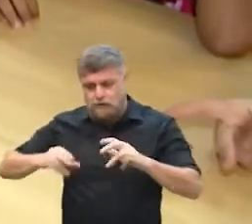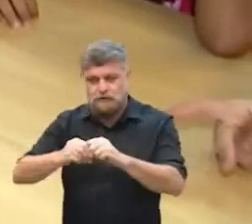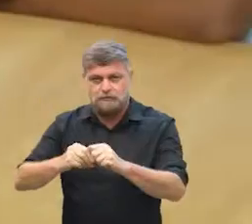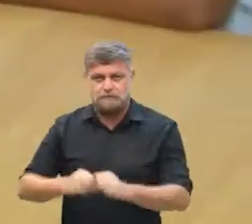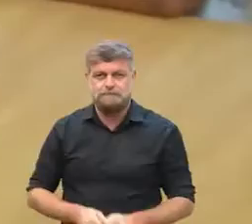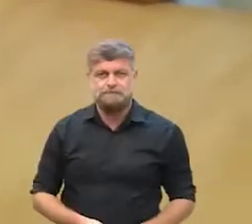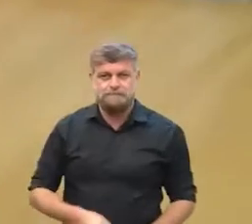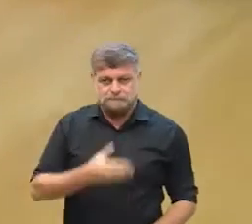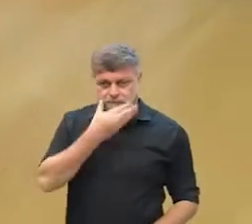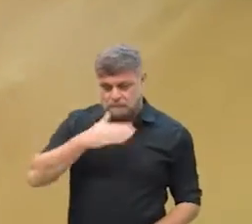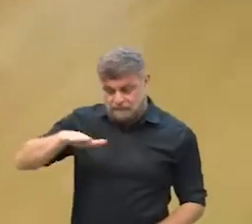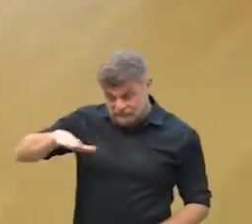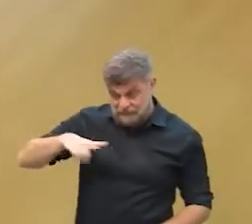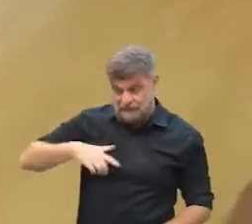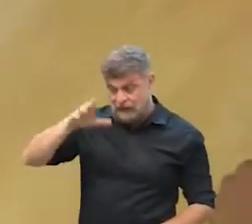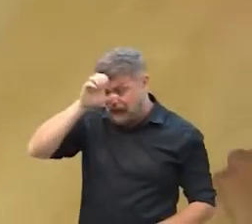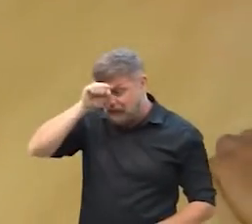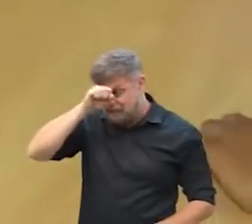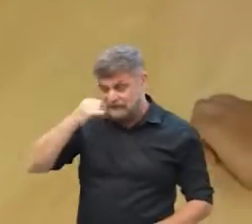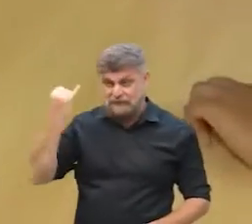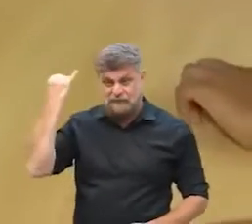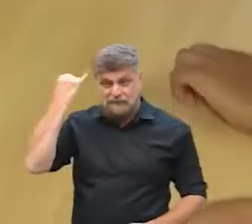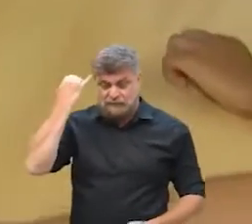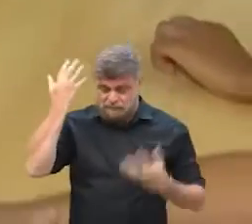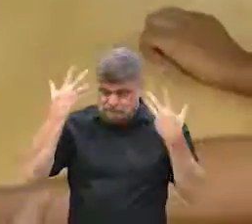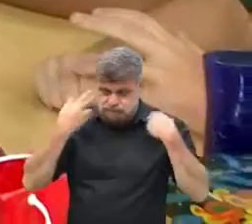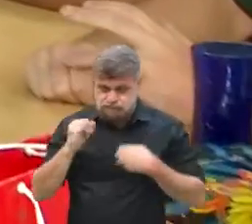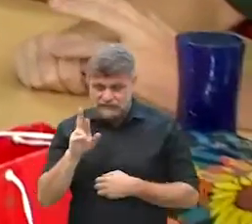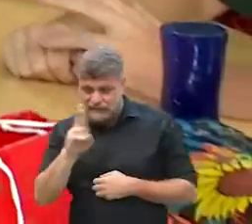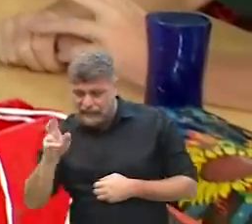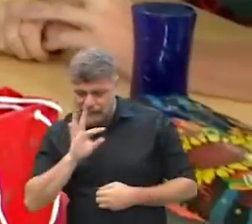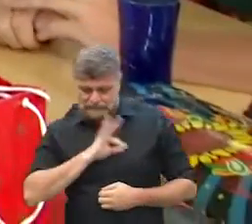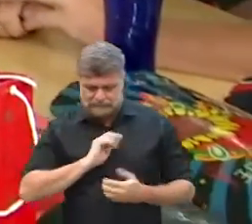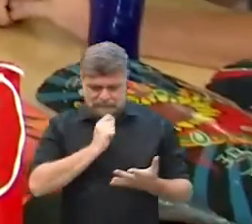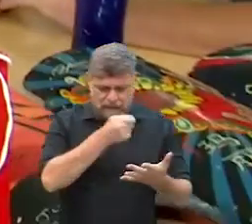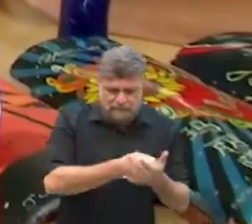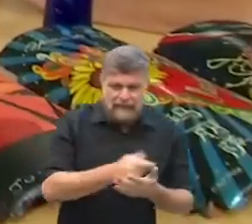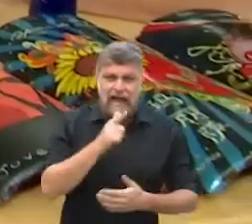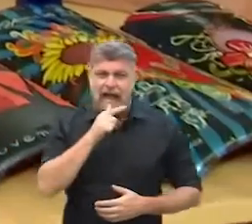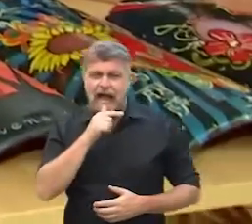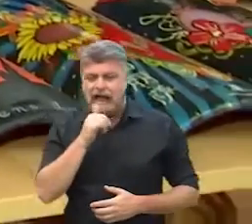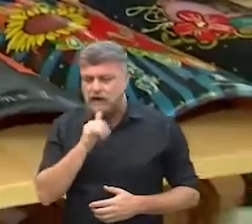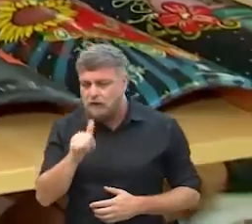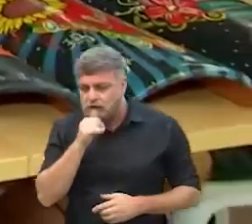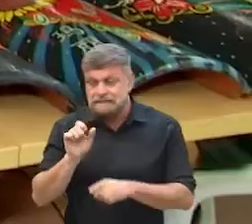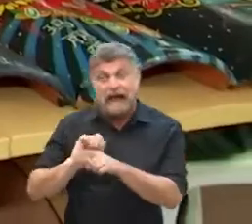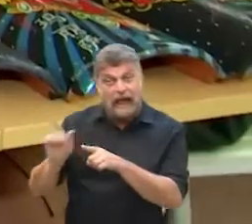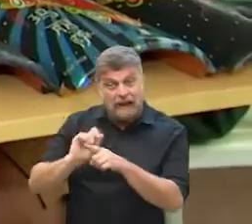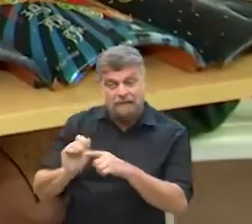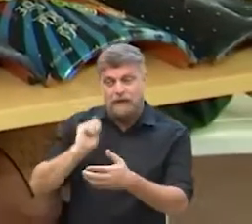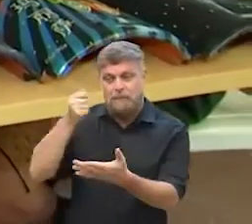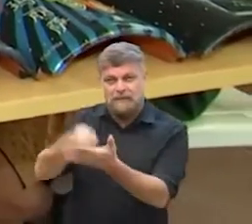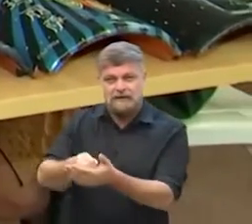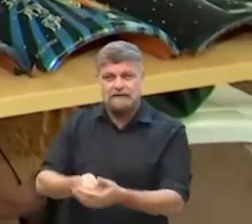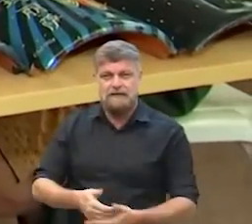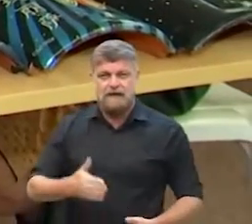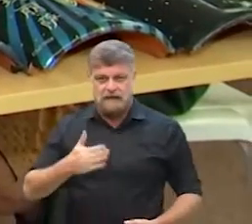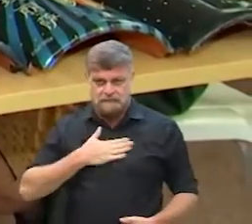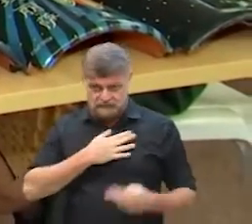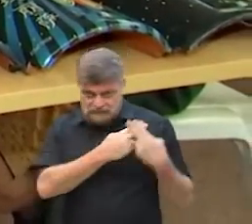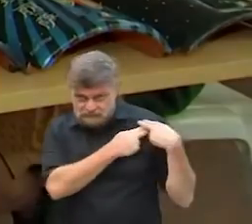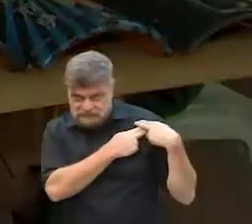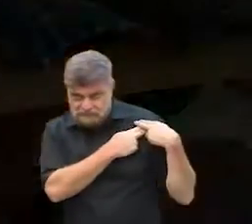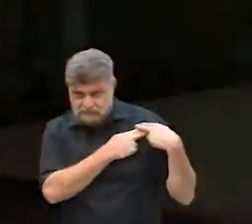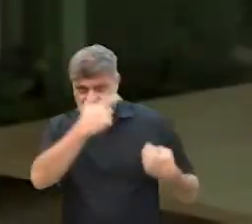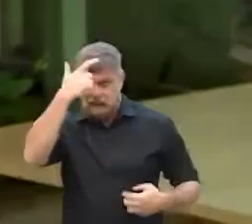o material. Bom, os meninos já aprenderam a fazer imposto de renda, pagamento de salário, pagamento de água, luz e aluguel também.